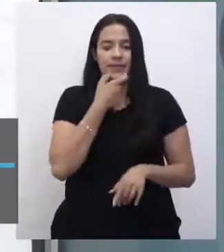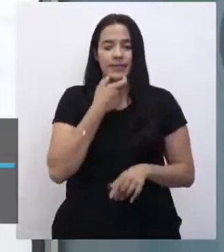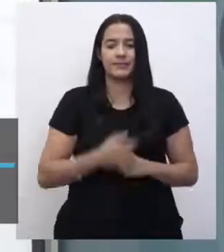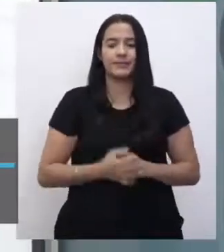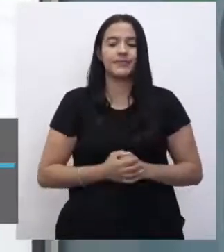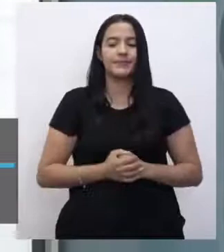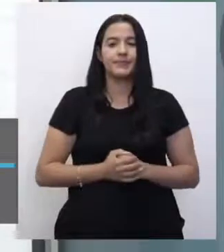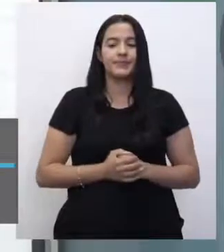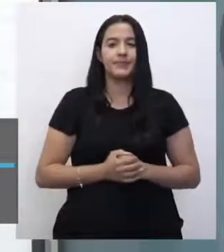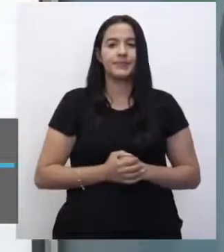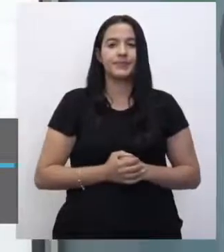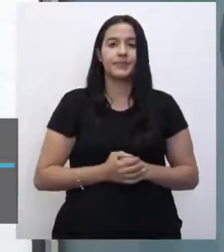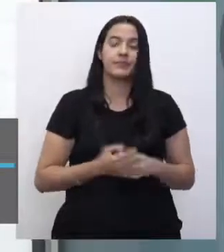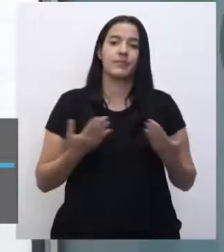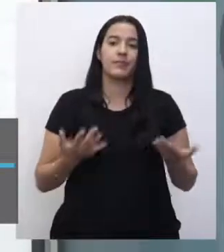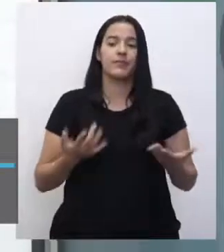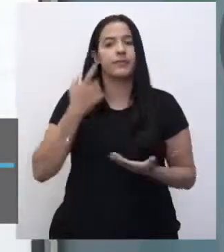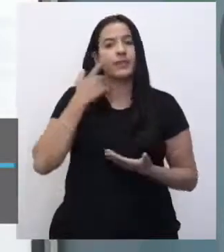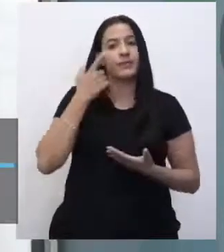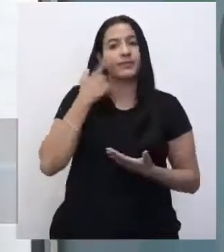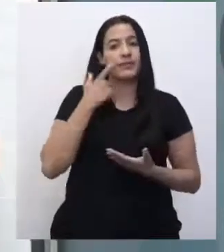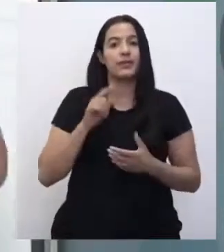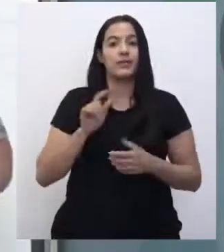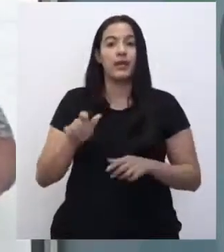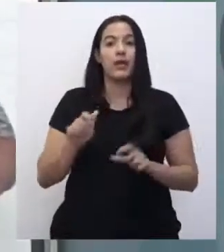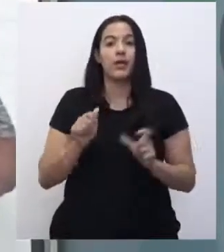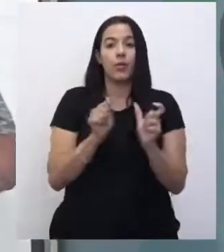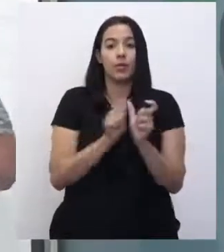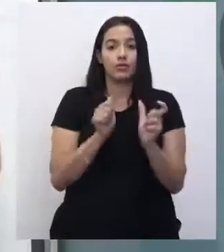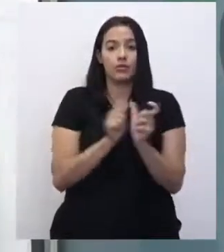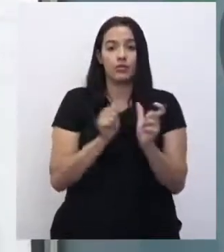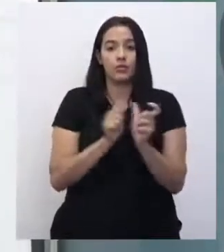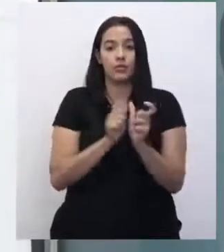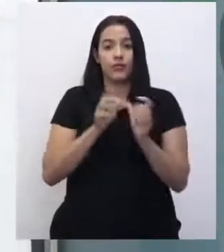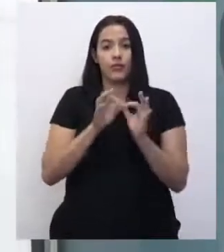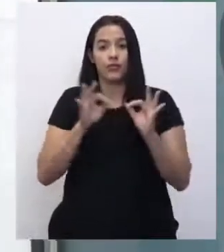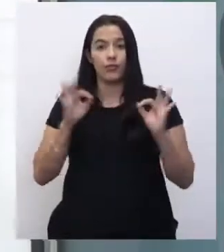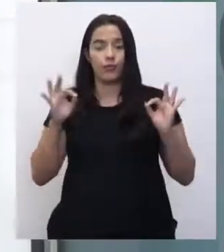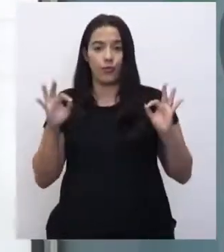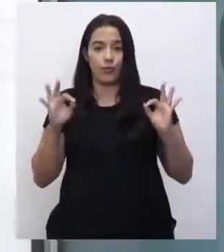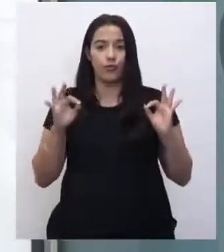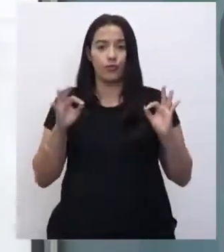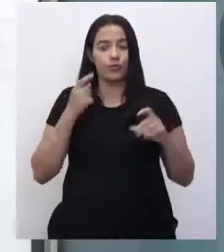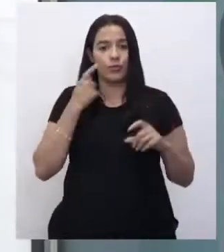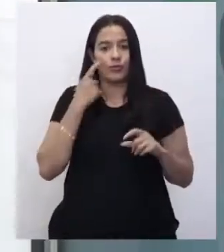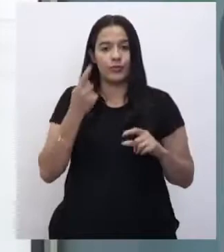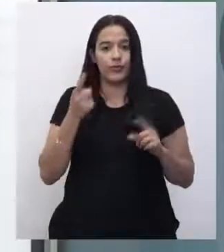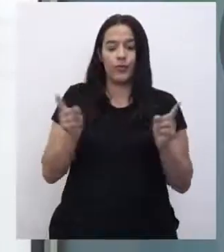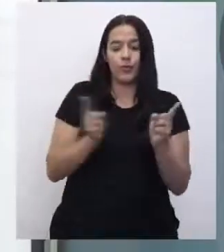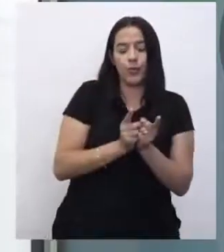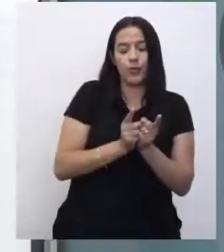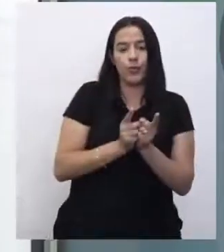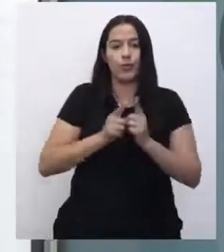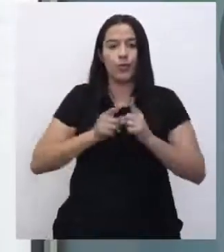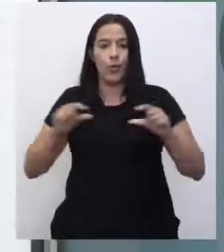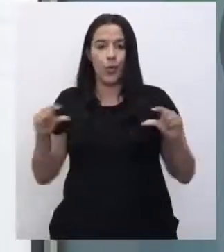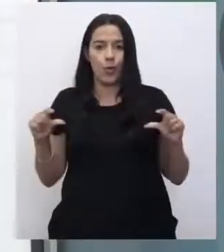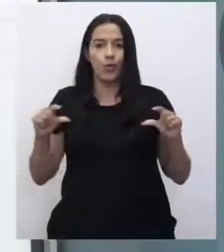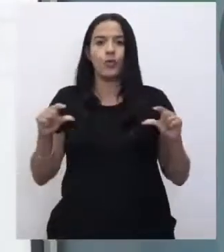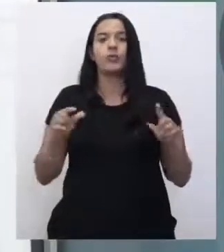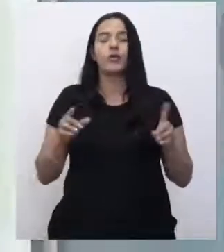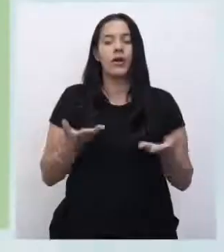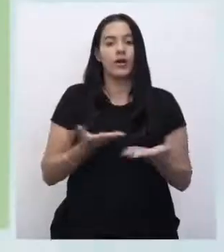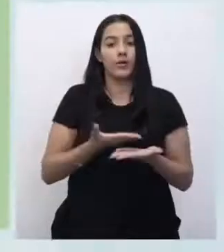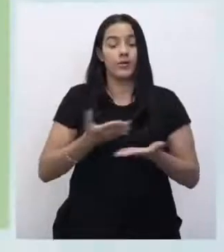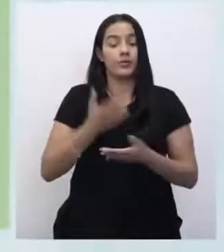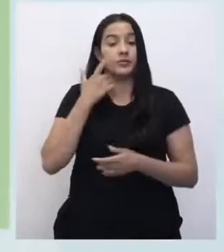Tranquilo? Agora vamos lá para os adjetivos longos. Eu falei para vocês que existe aí essa diferença de adjetivo curto e de adjetivo longo. Agora vamos lá